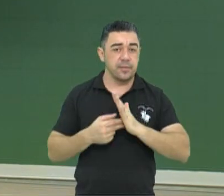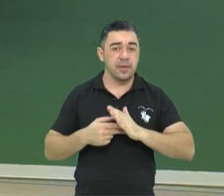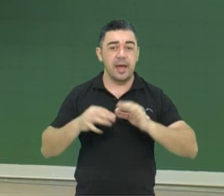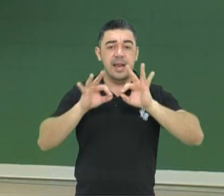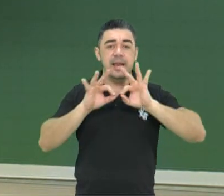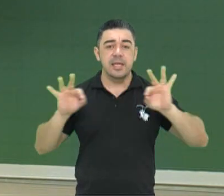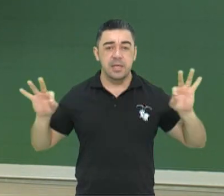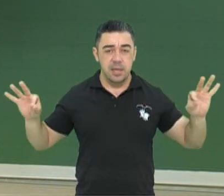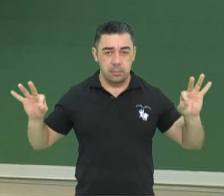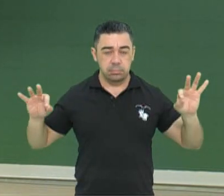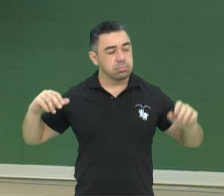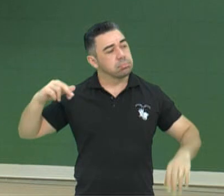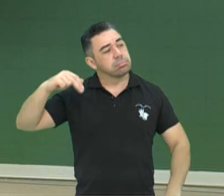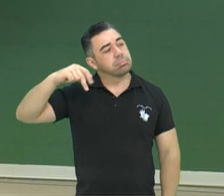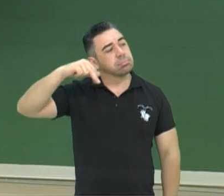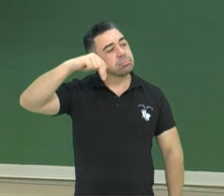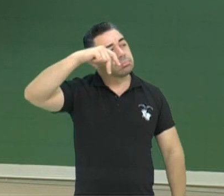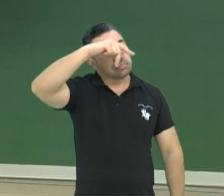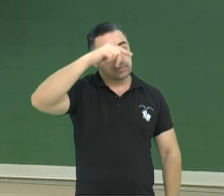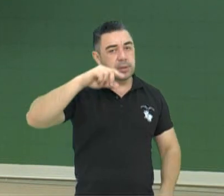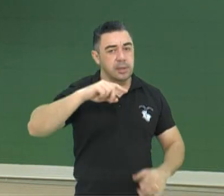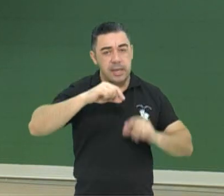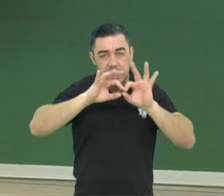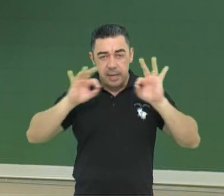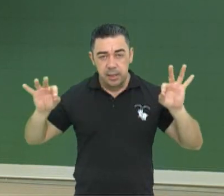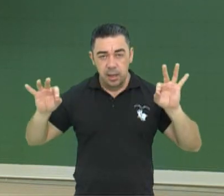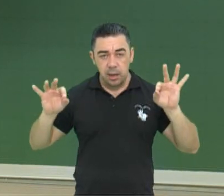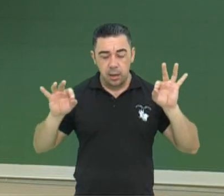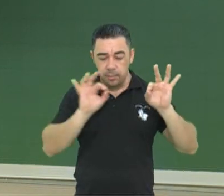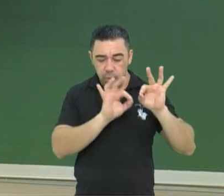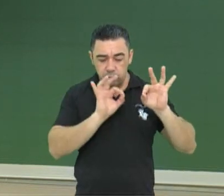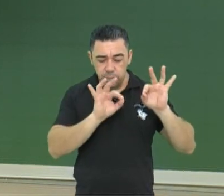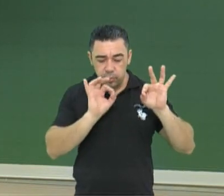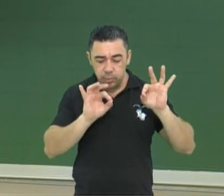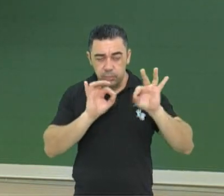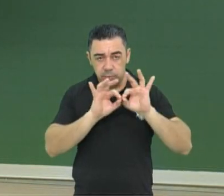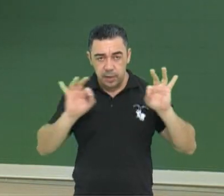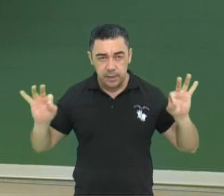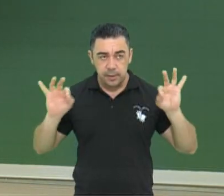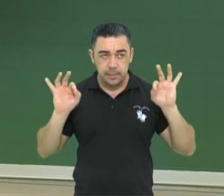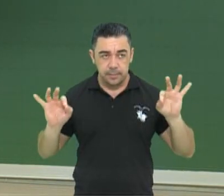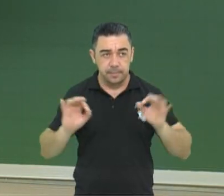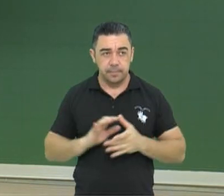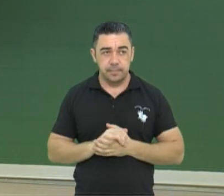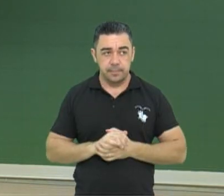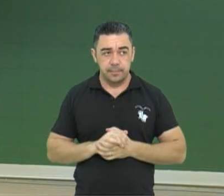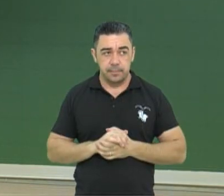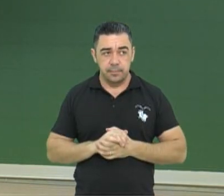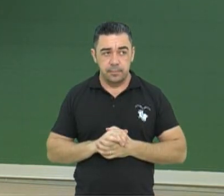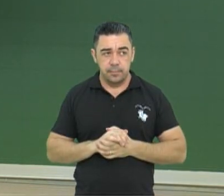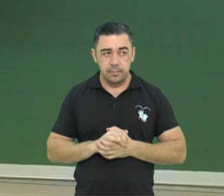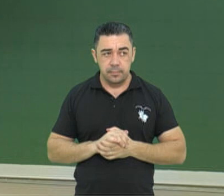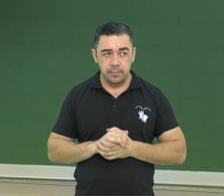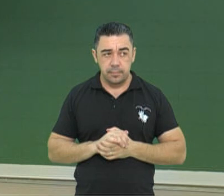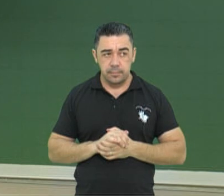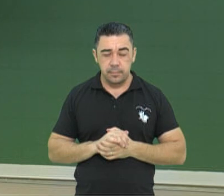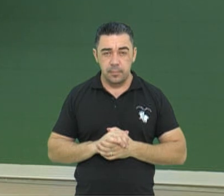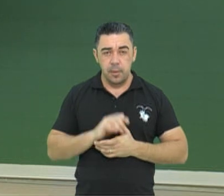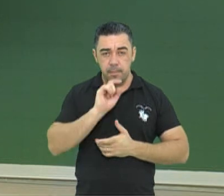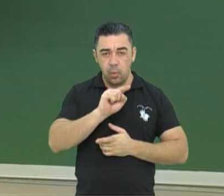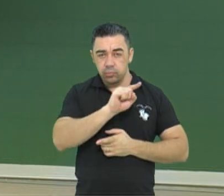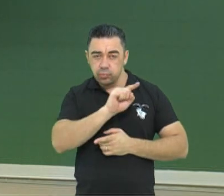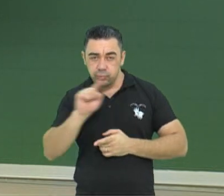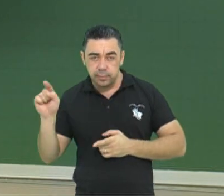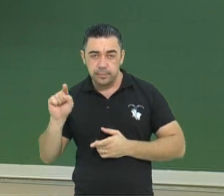Por quê? Linha nada mais é que a repetição de vários pontos se torna uma linha. Então, se ele era um ponto, ele caminhou, ele fez uma